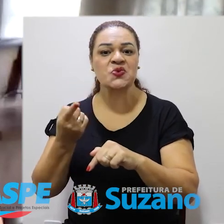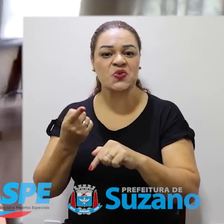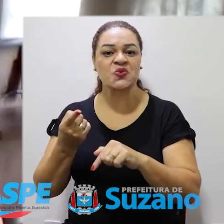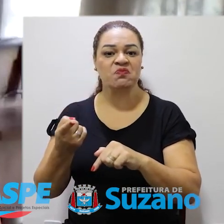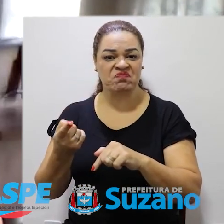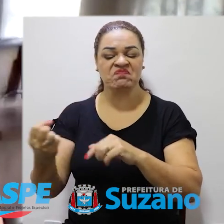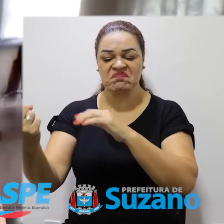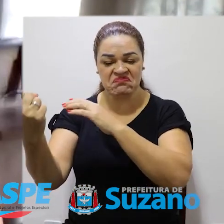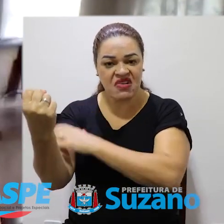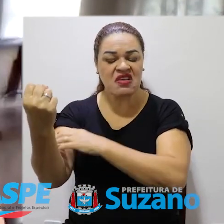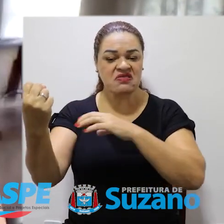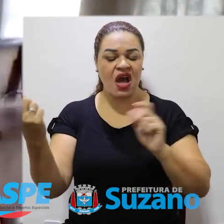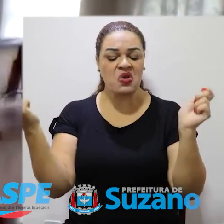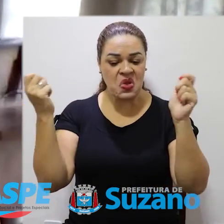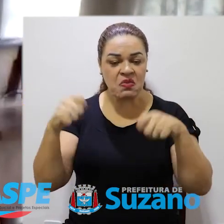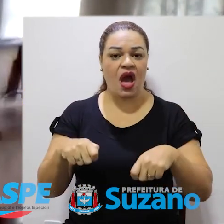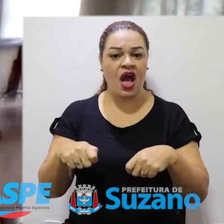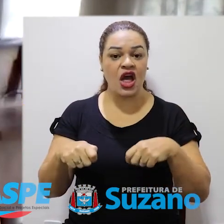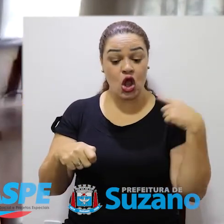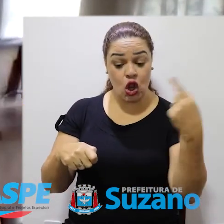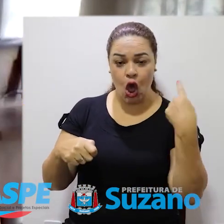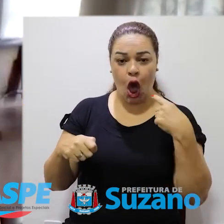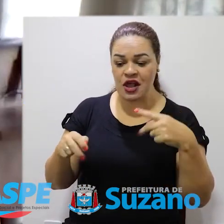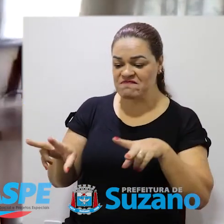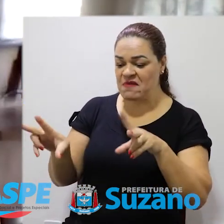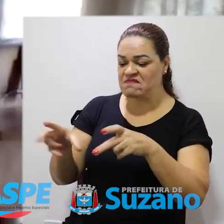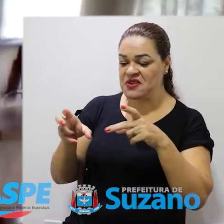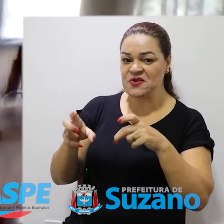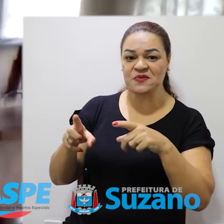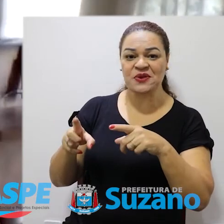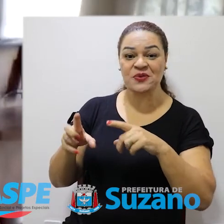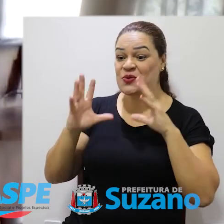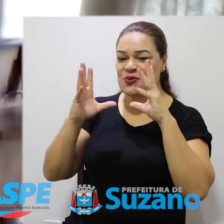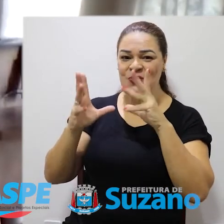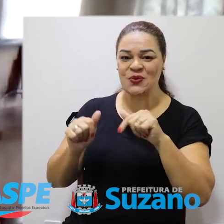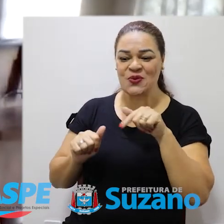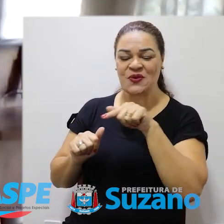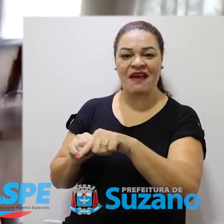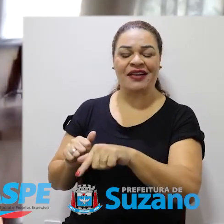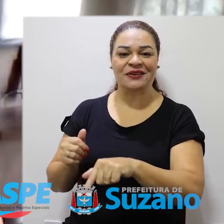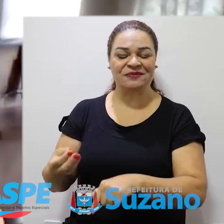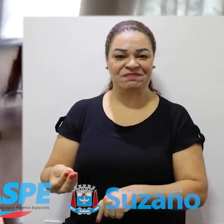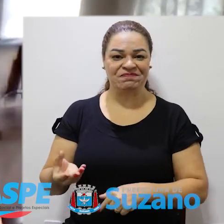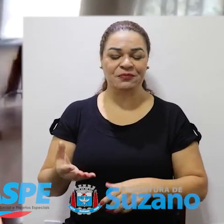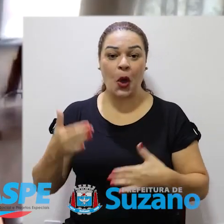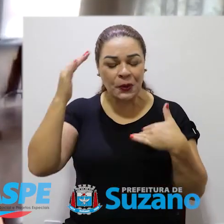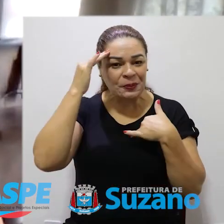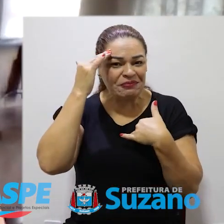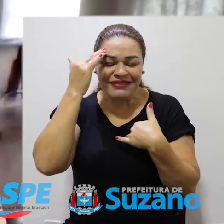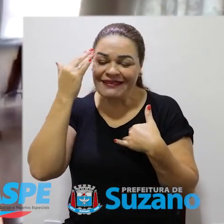ser e poder dizer tudo o que ele tem para dizer no mundo. Tá certo? Gente,